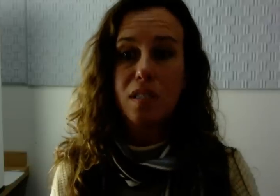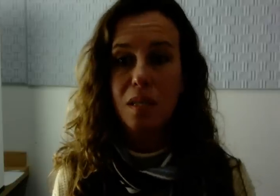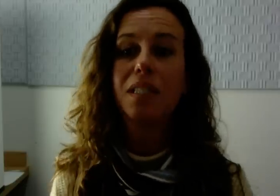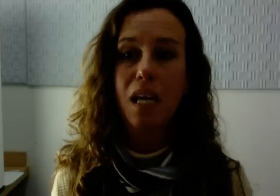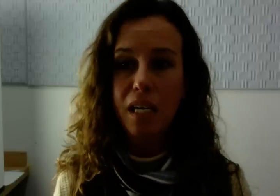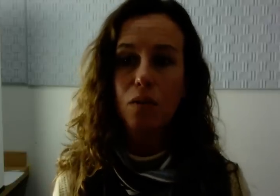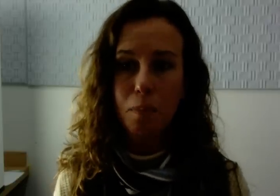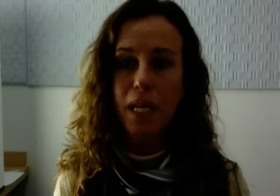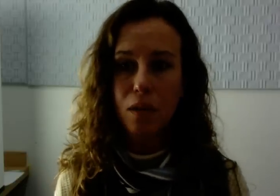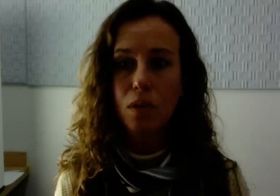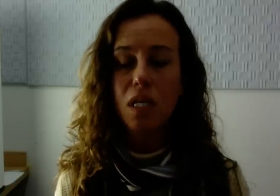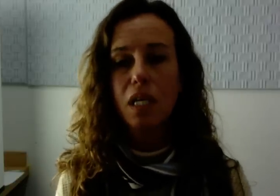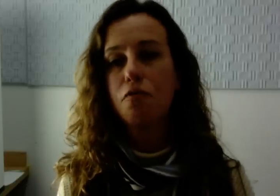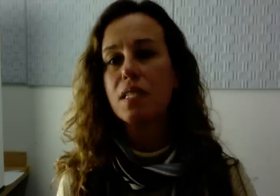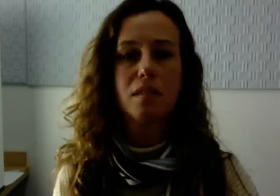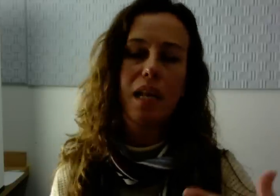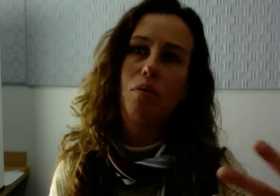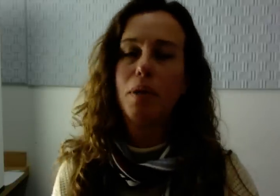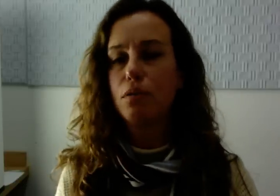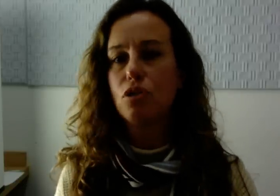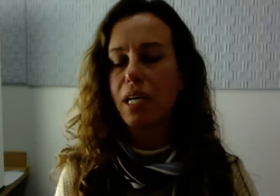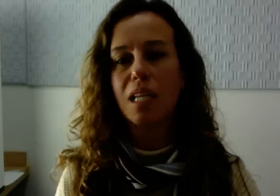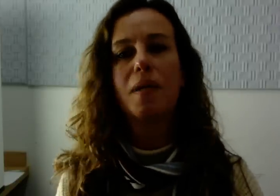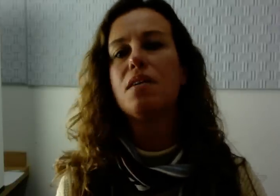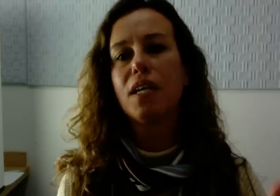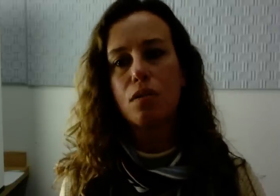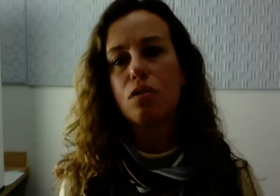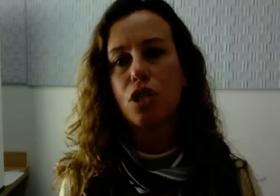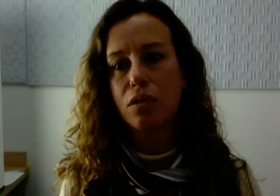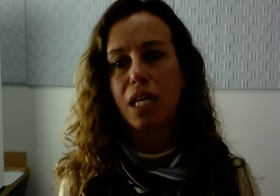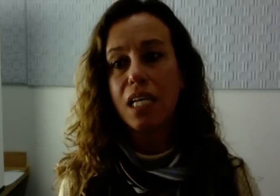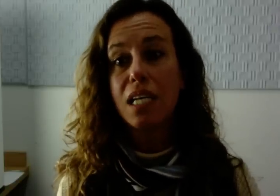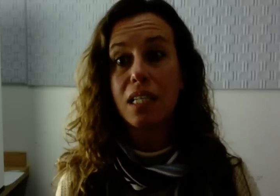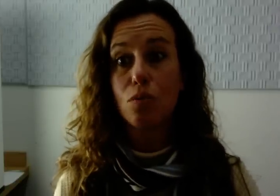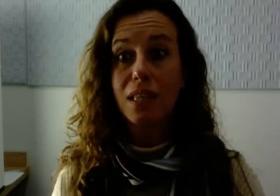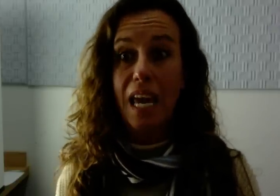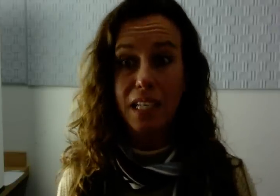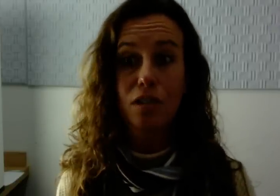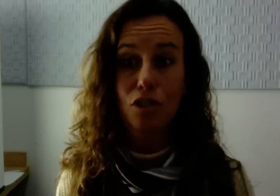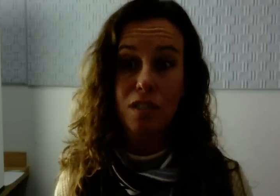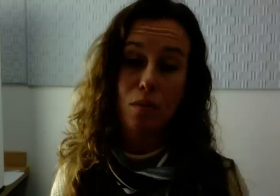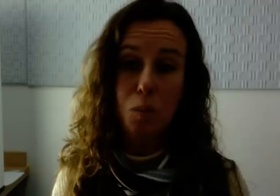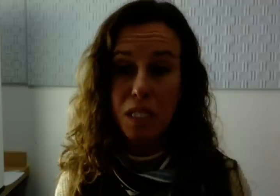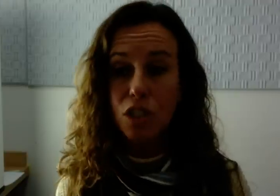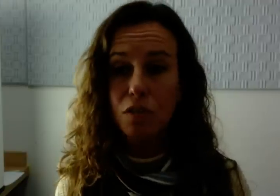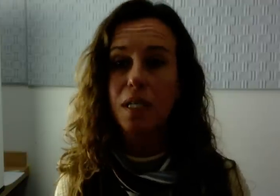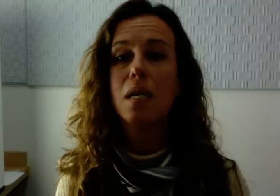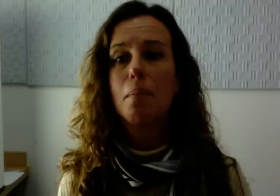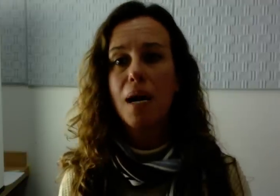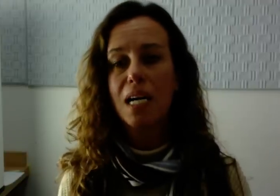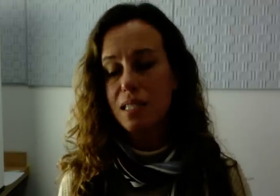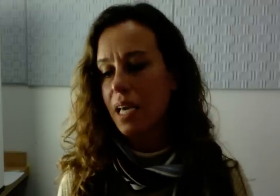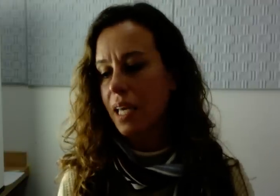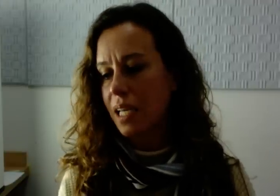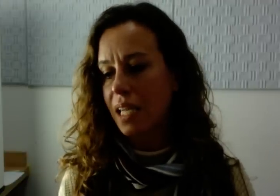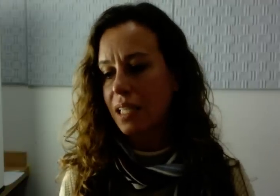ela se mantenha no emprego e faça sei lá um banco de cada empresa vai dar o seu jeito daí na sua técnica de gestão administrativa